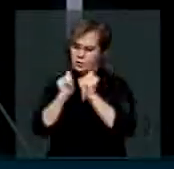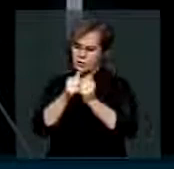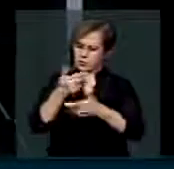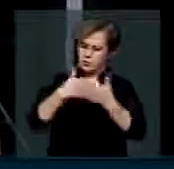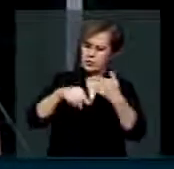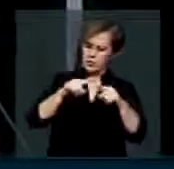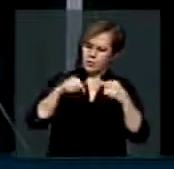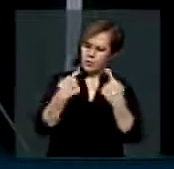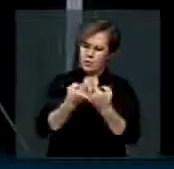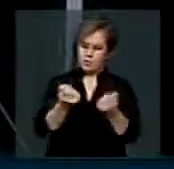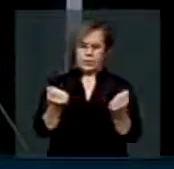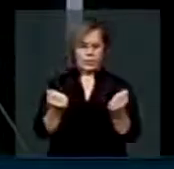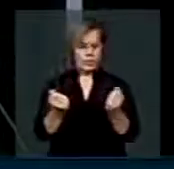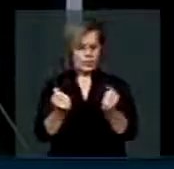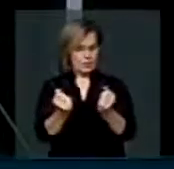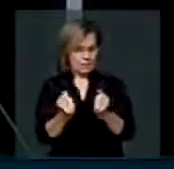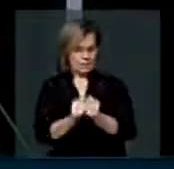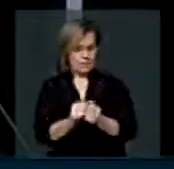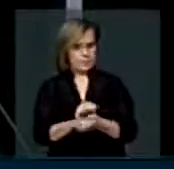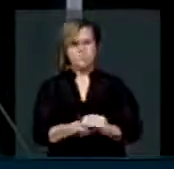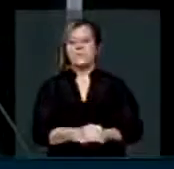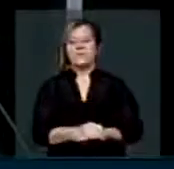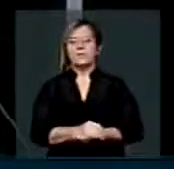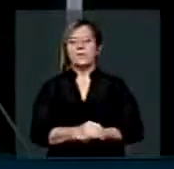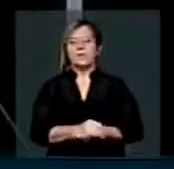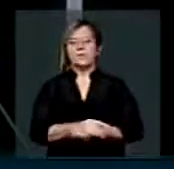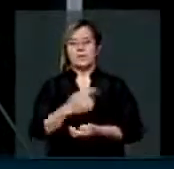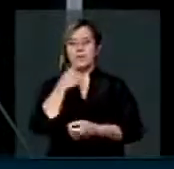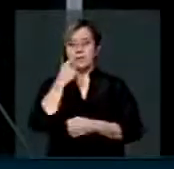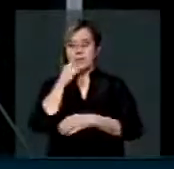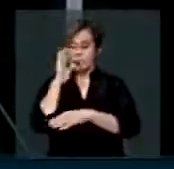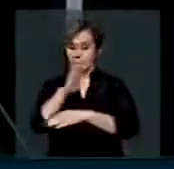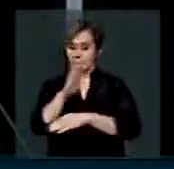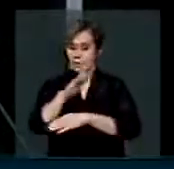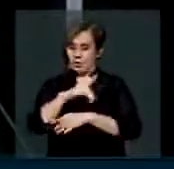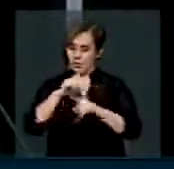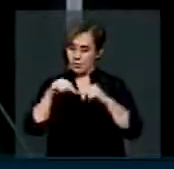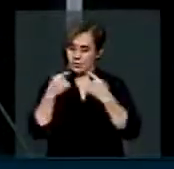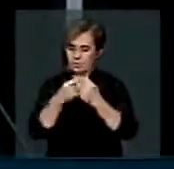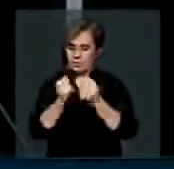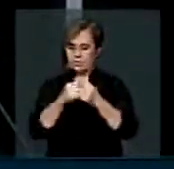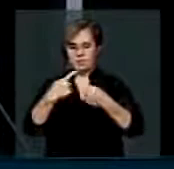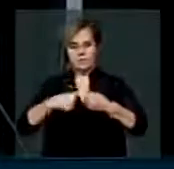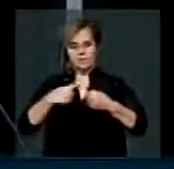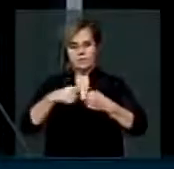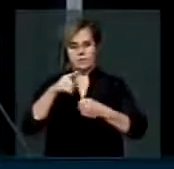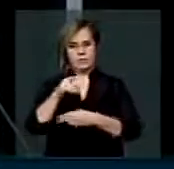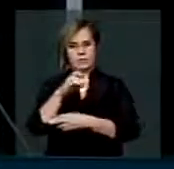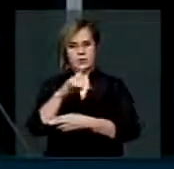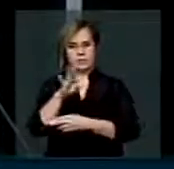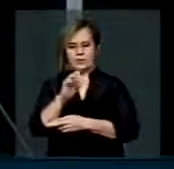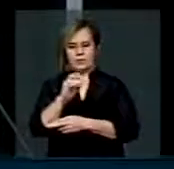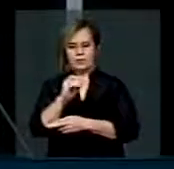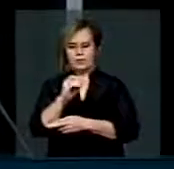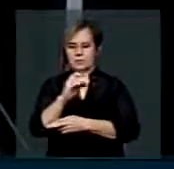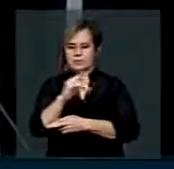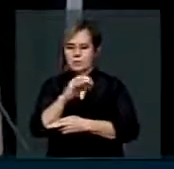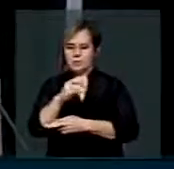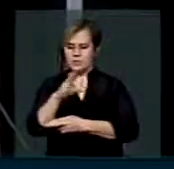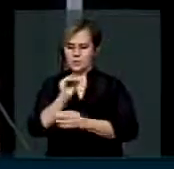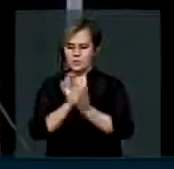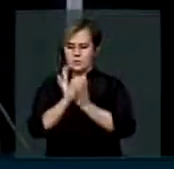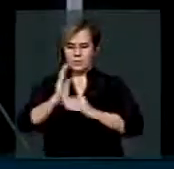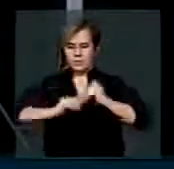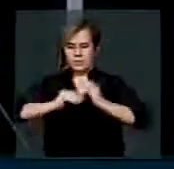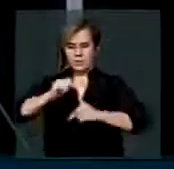de Davinópolis e de Brejão. Na sexta tarde, reuni na cidade de Porto Franco, garimpeiros de